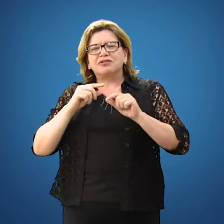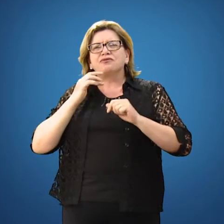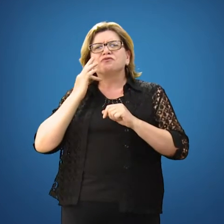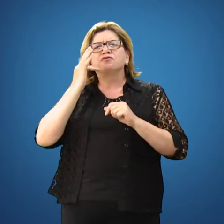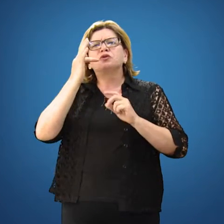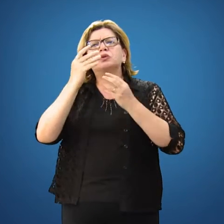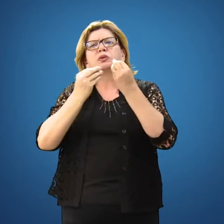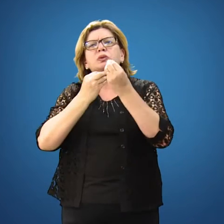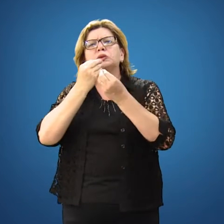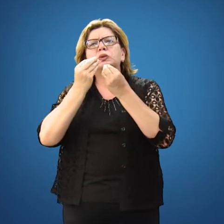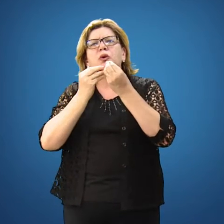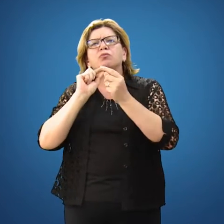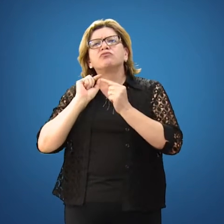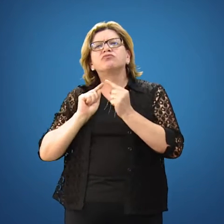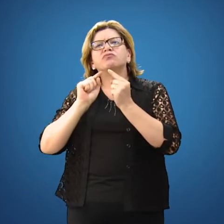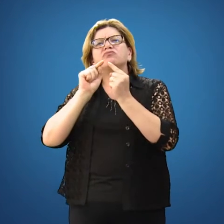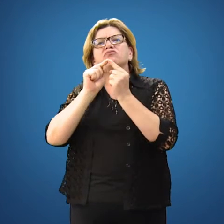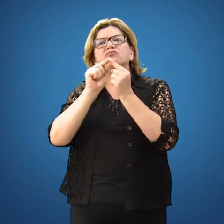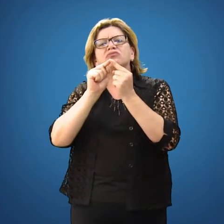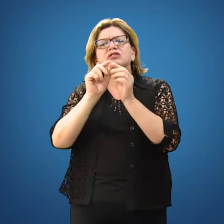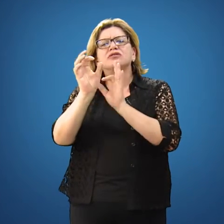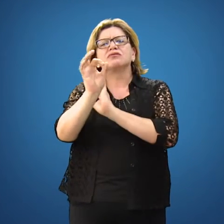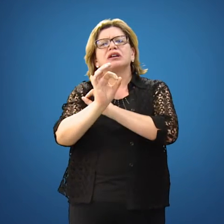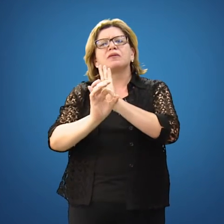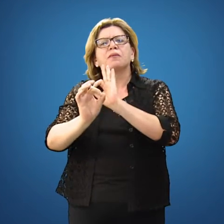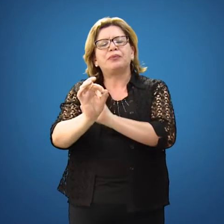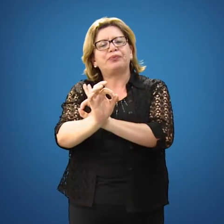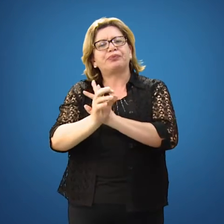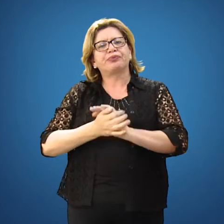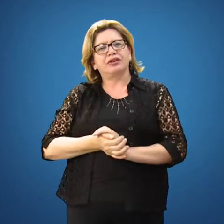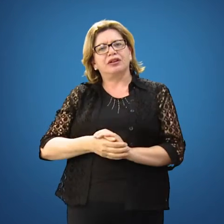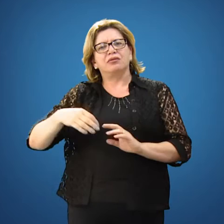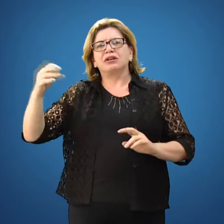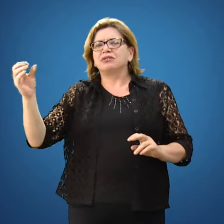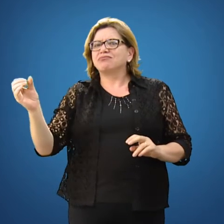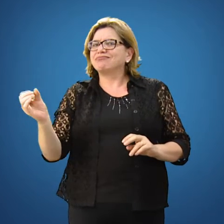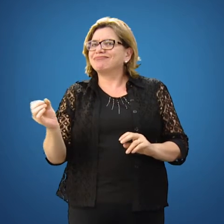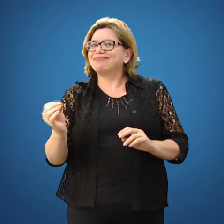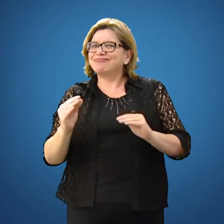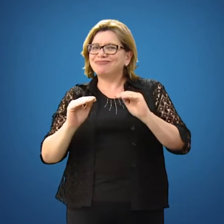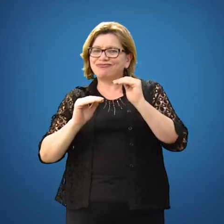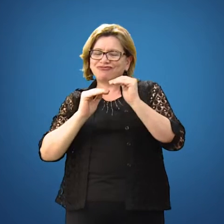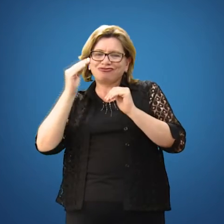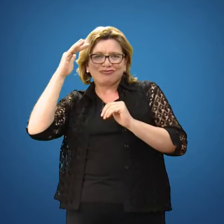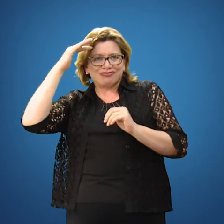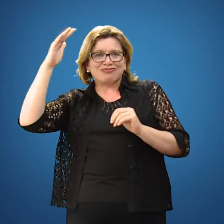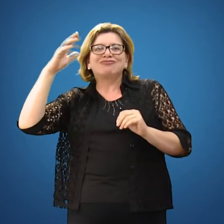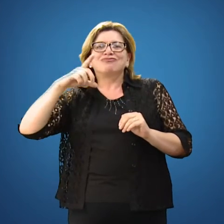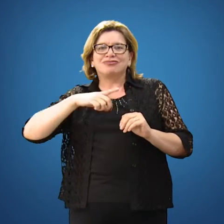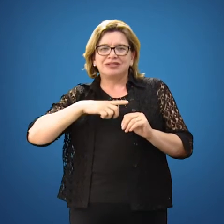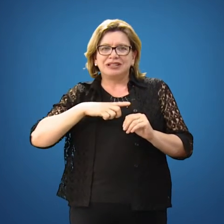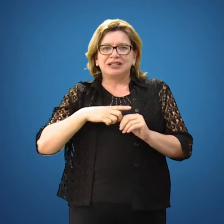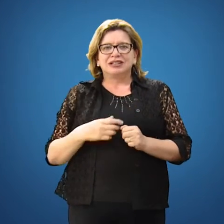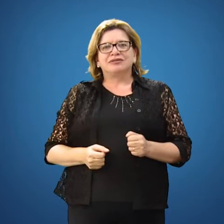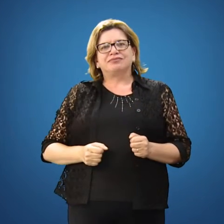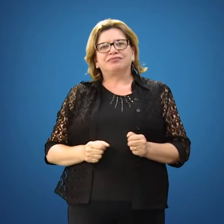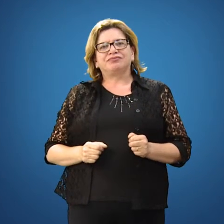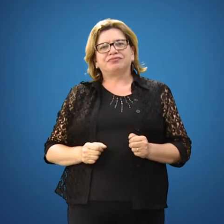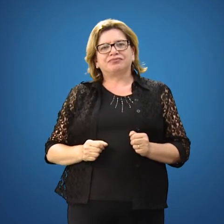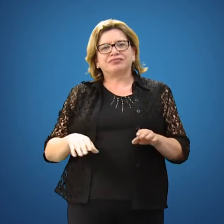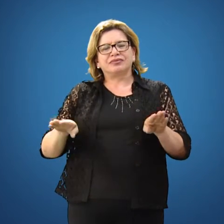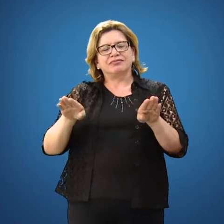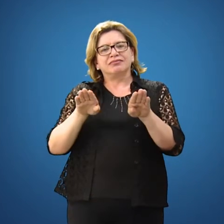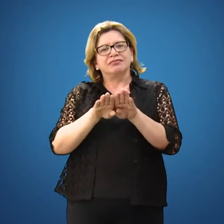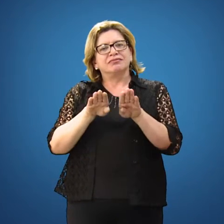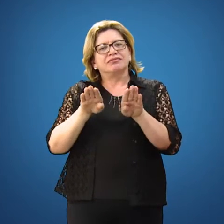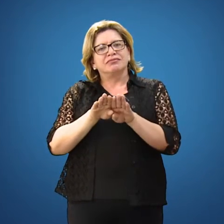projeção desse trabalho para uma nova etapa ou um novo sonho, né? Então, e ainda